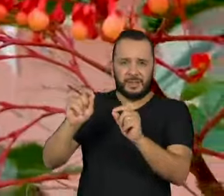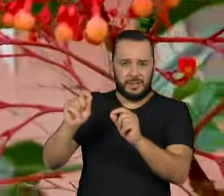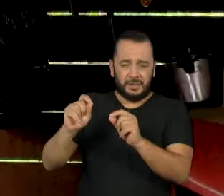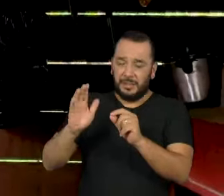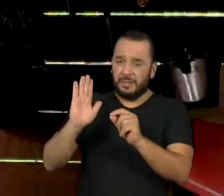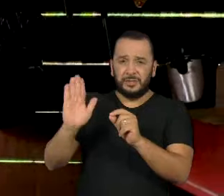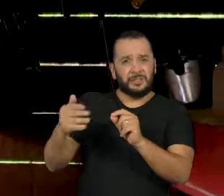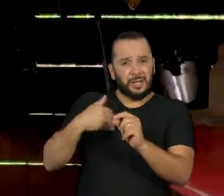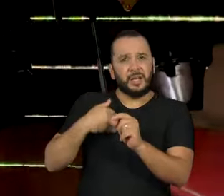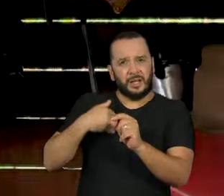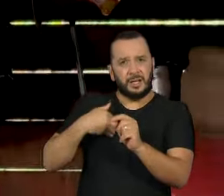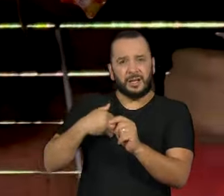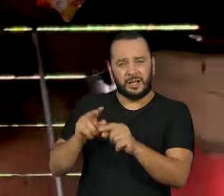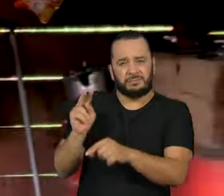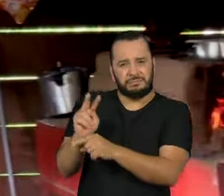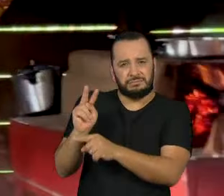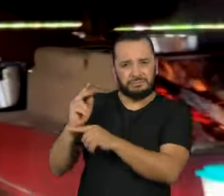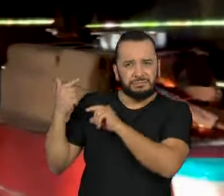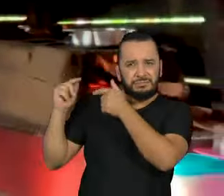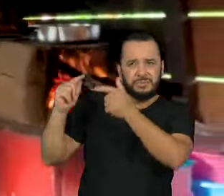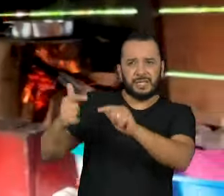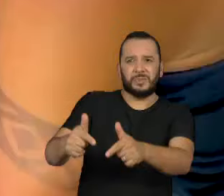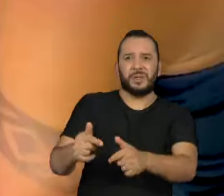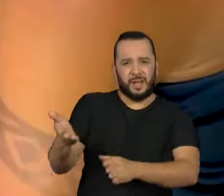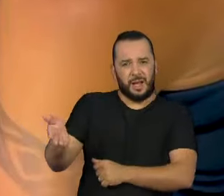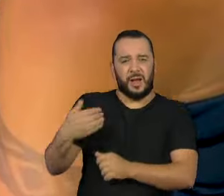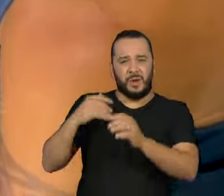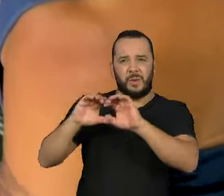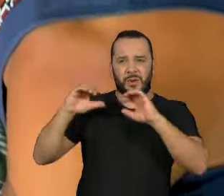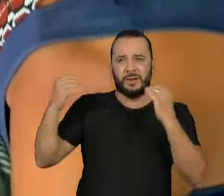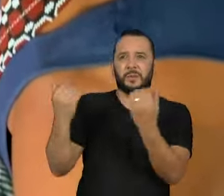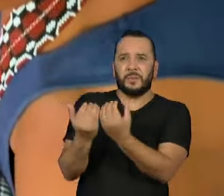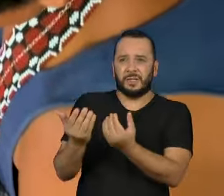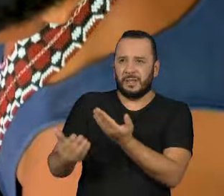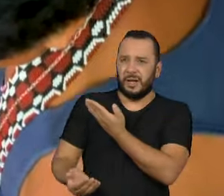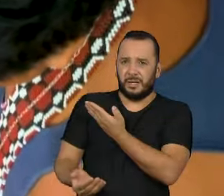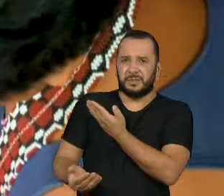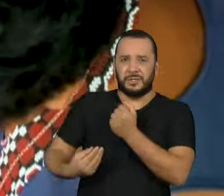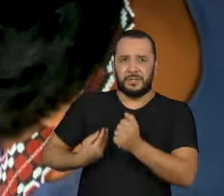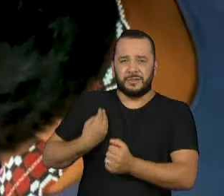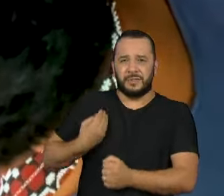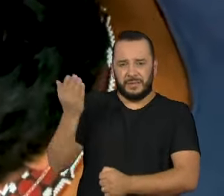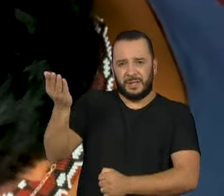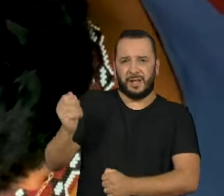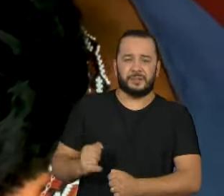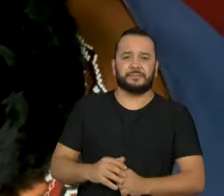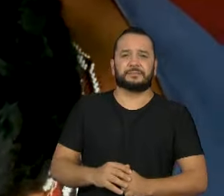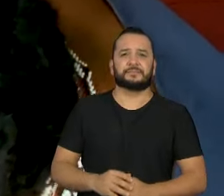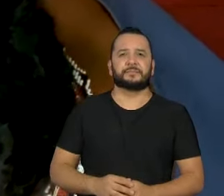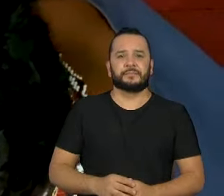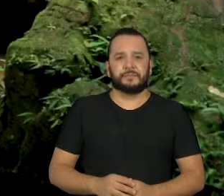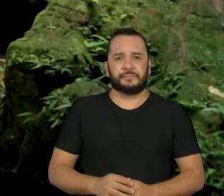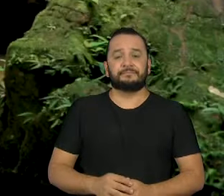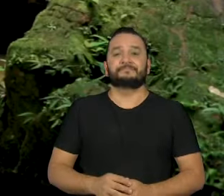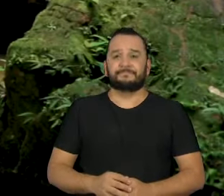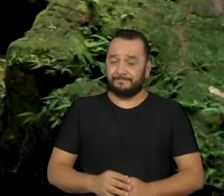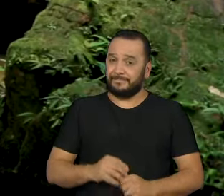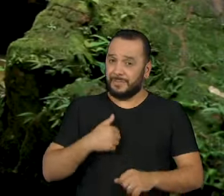parte da produção das comunidades nativas que vivem lá, né? Para